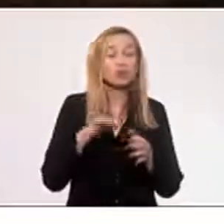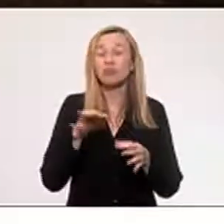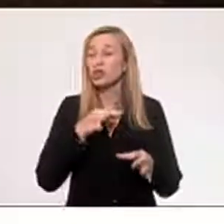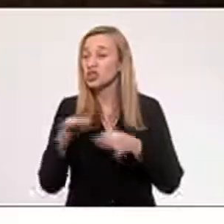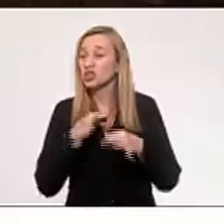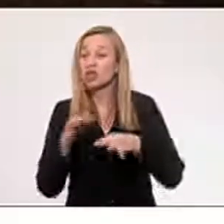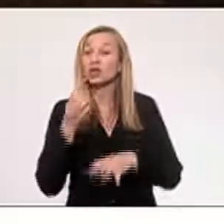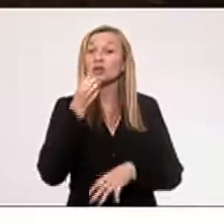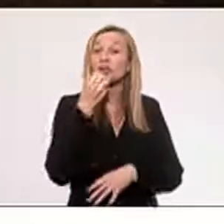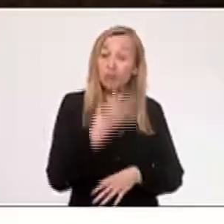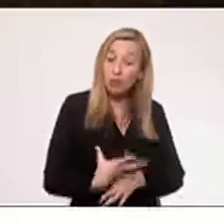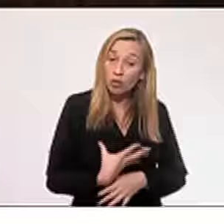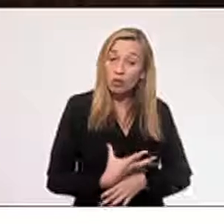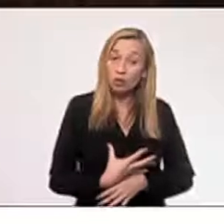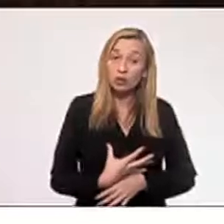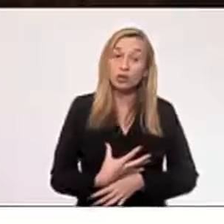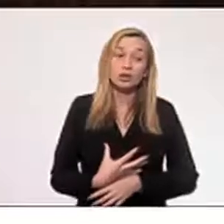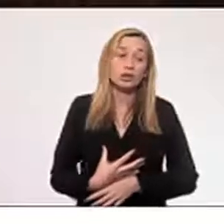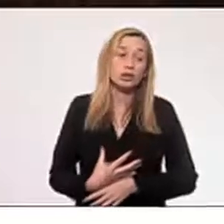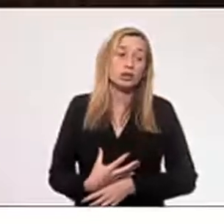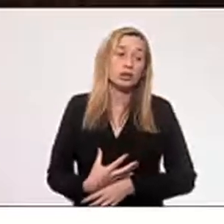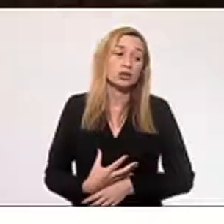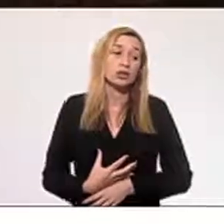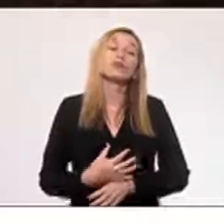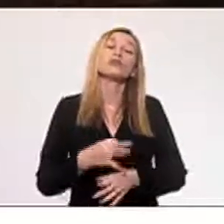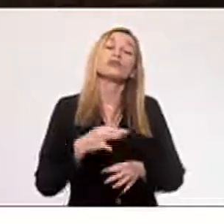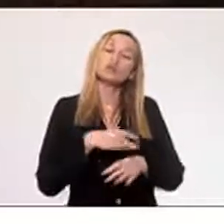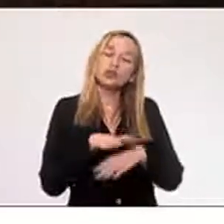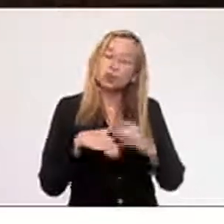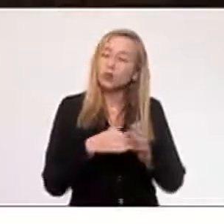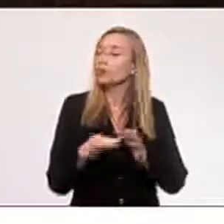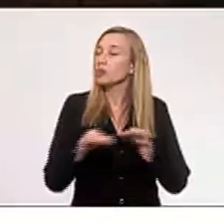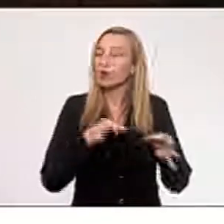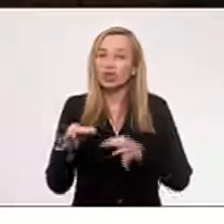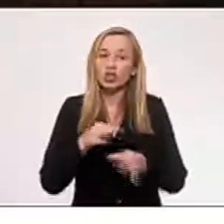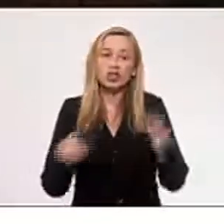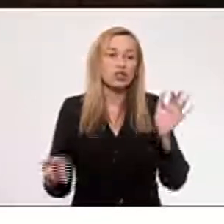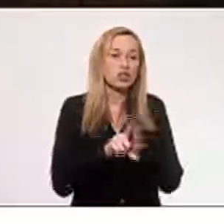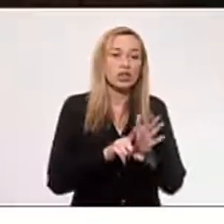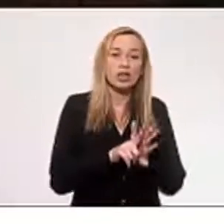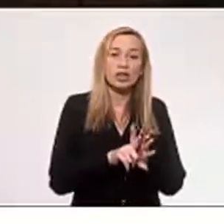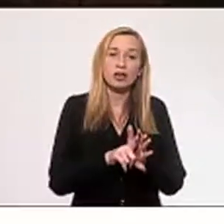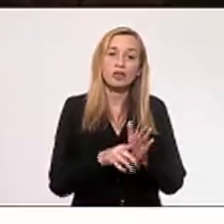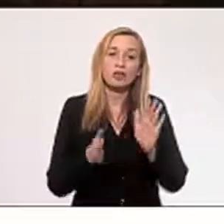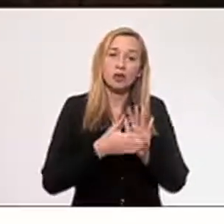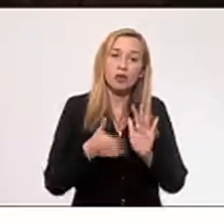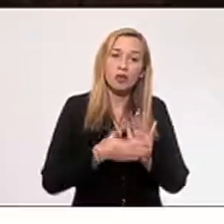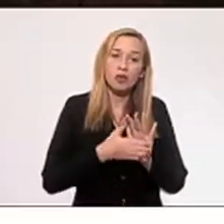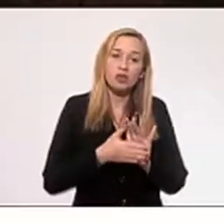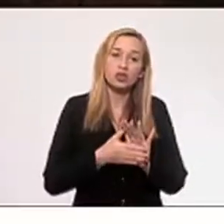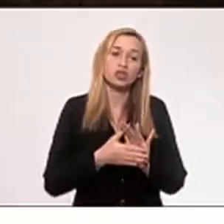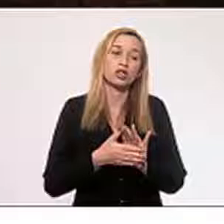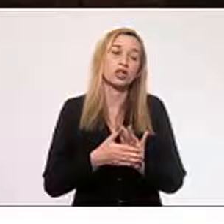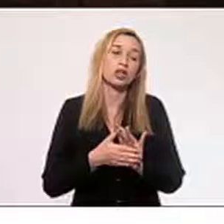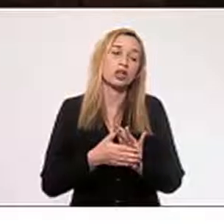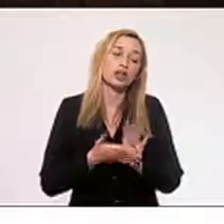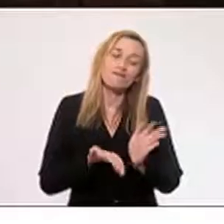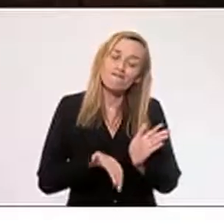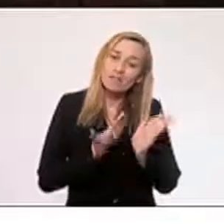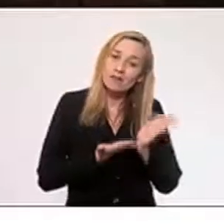todo projeto de decreto legislativo, como todo projeto de lei, como toda proposta de emenda constitucional, essas